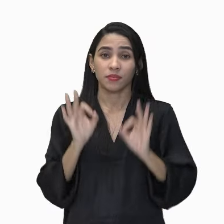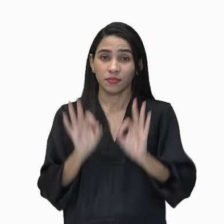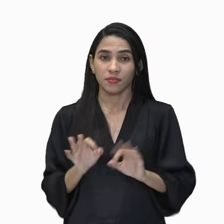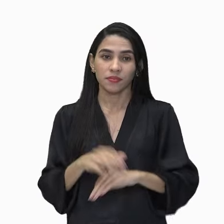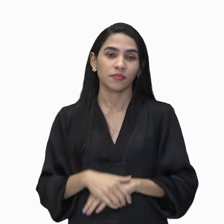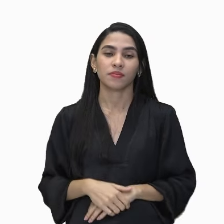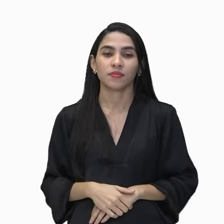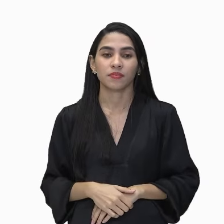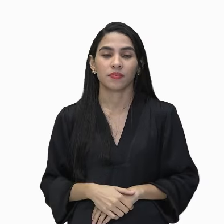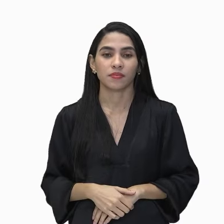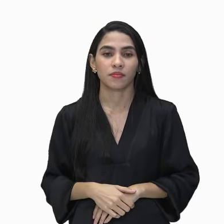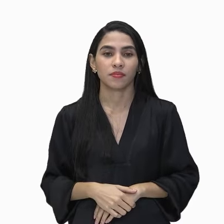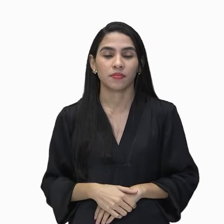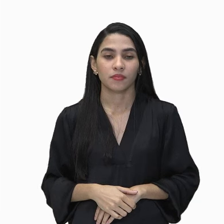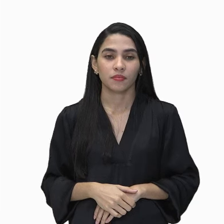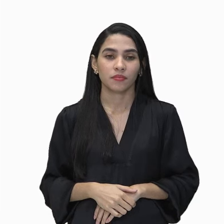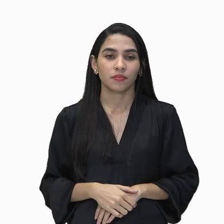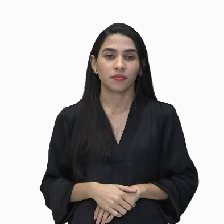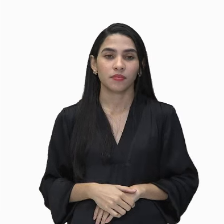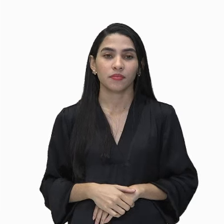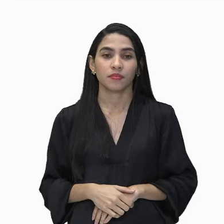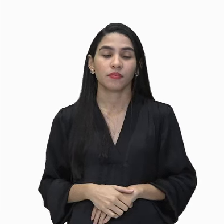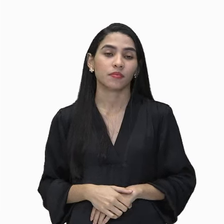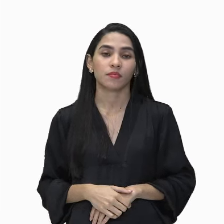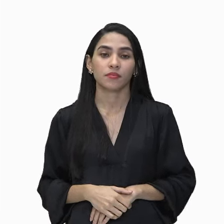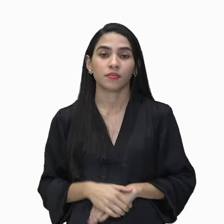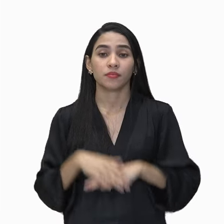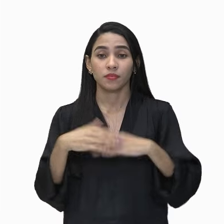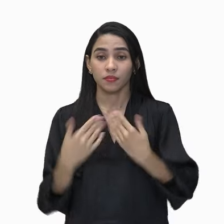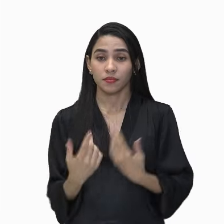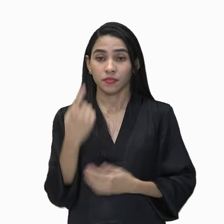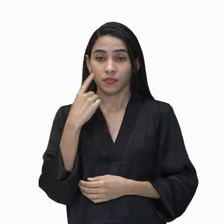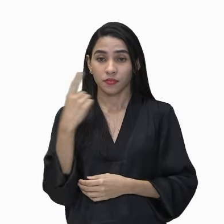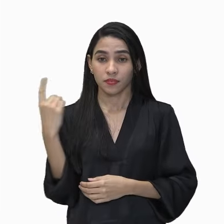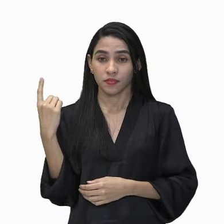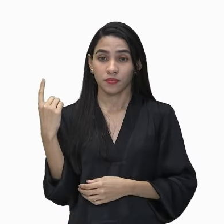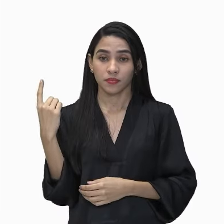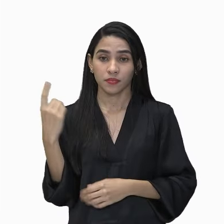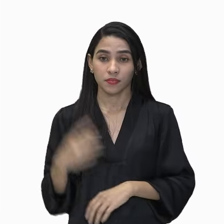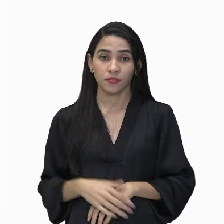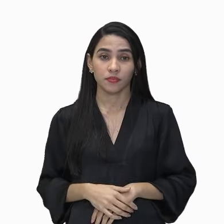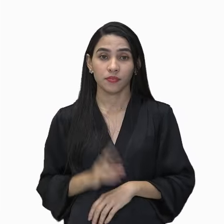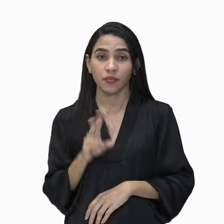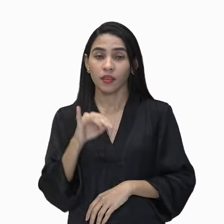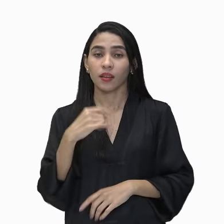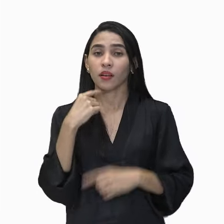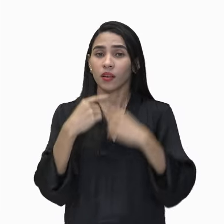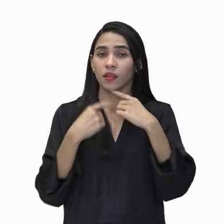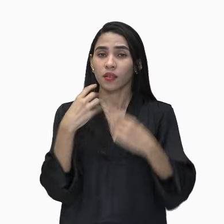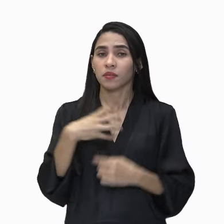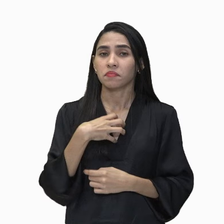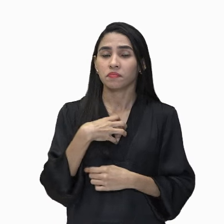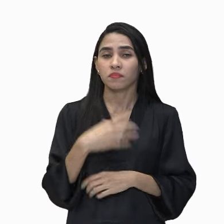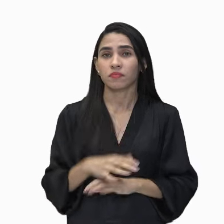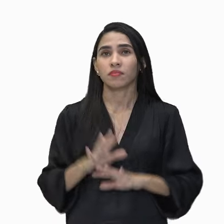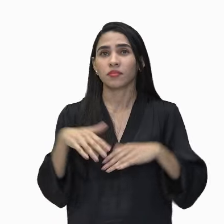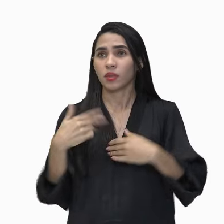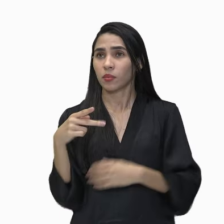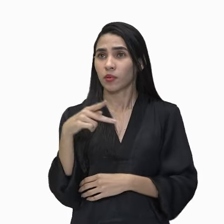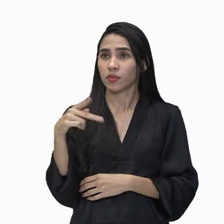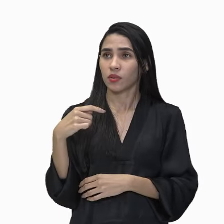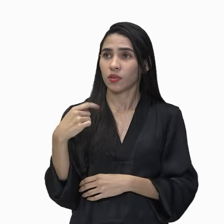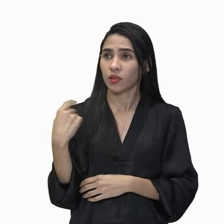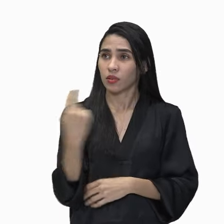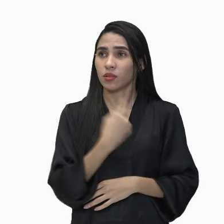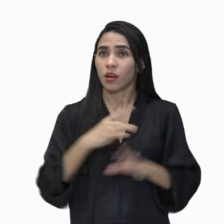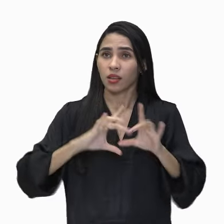então? Muito bem. Diante desse processo todo aí, vem sempre a dúvida. Então, professor, nós somos